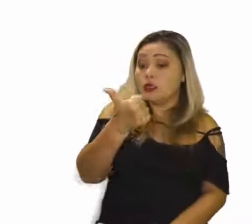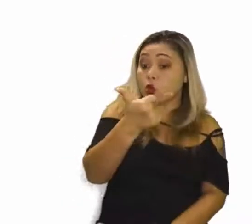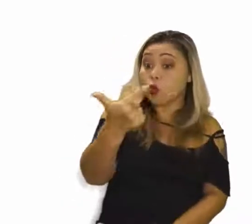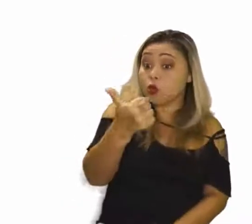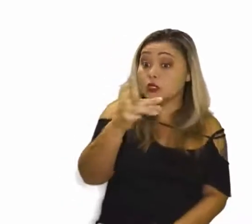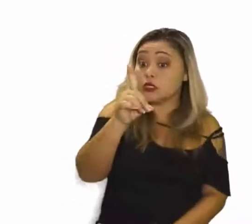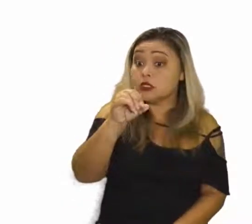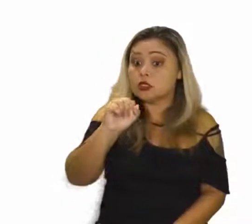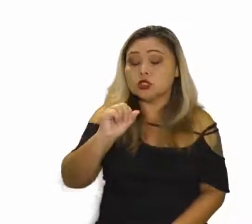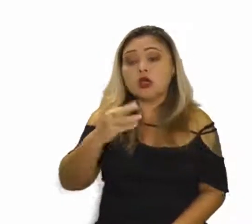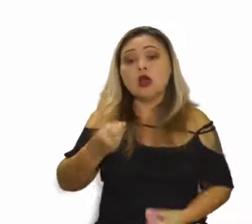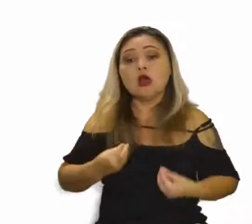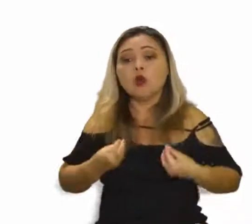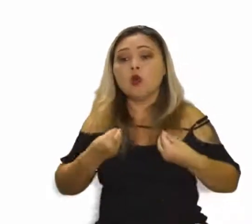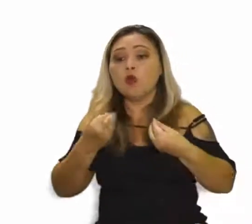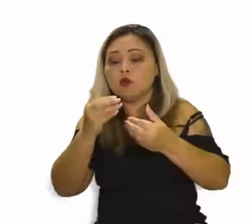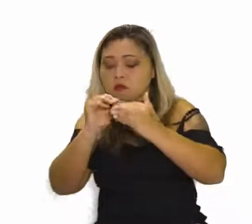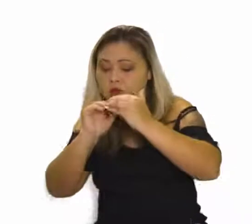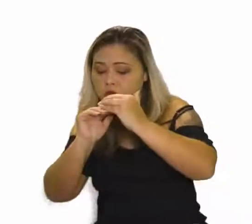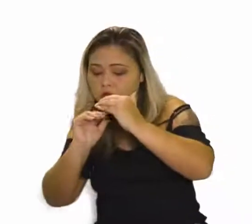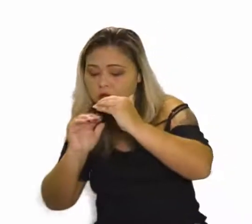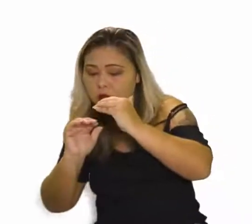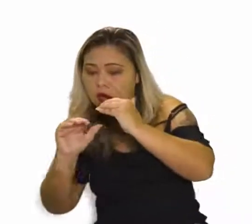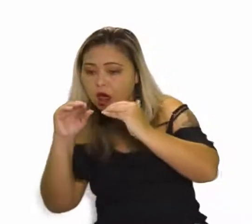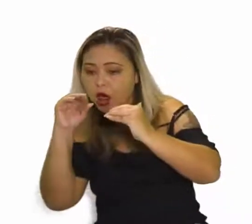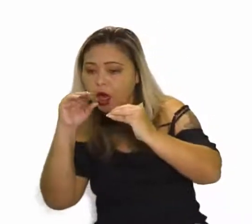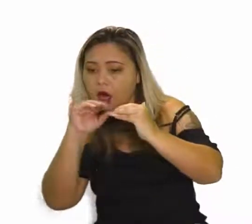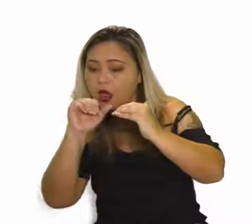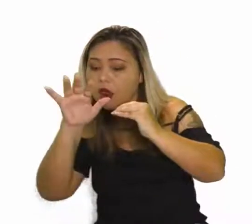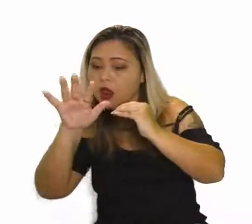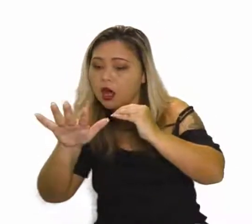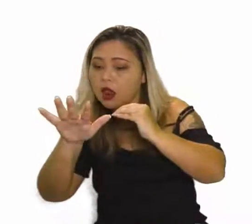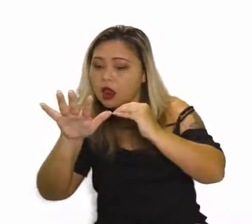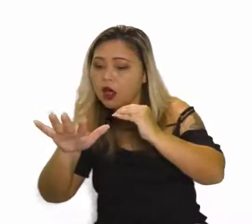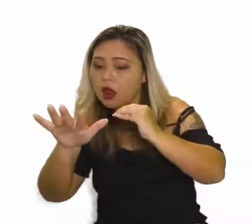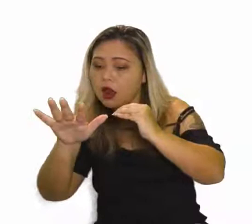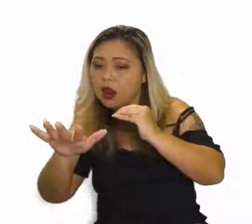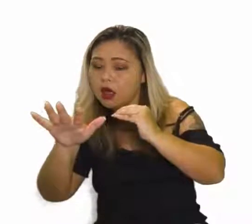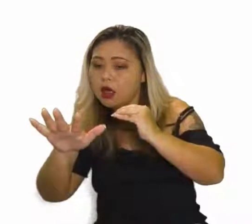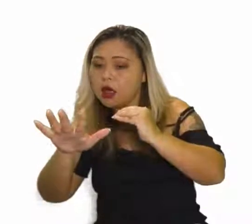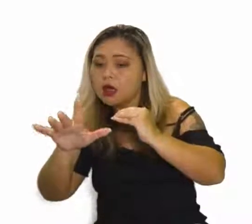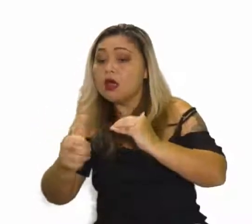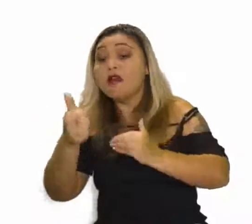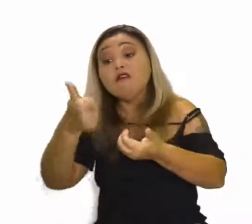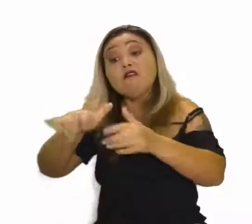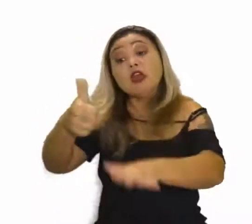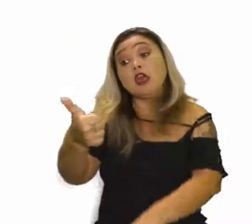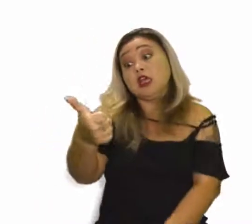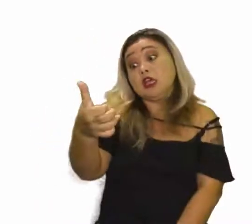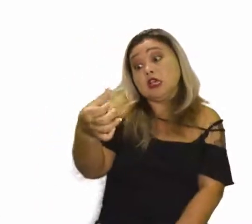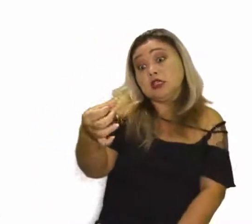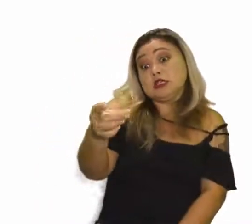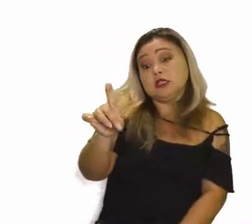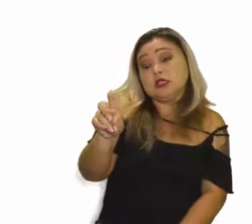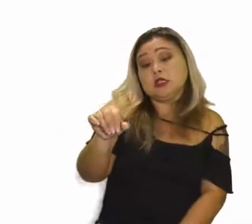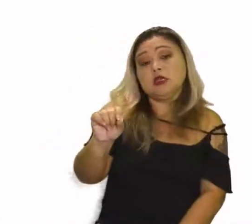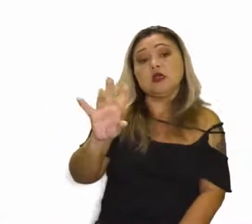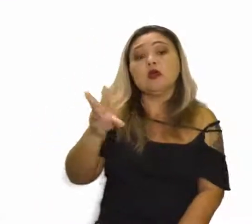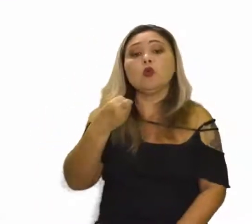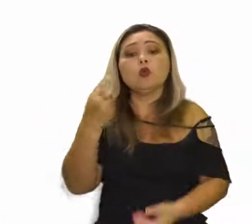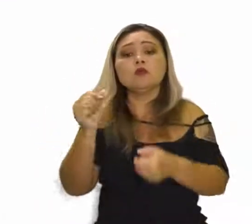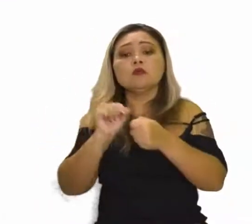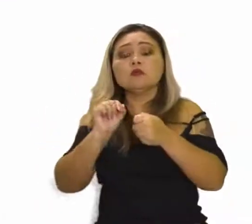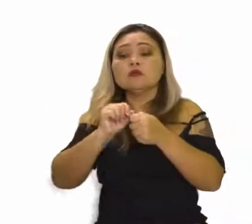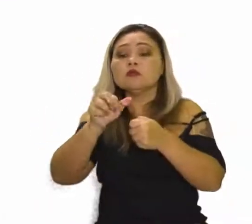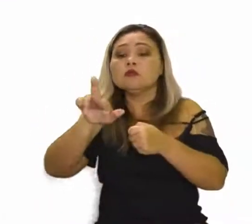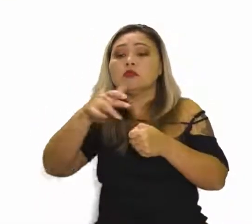dias, eles são levados para a incubação. E aí lá ficam por 16 dias. E como fazer